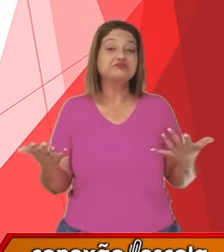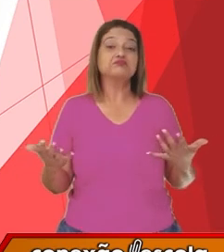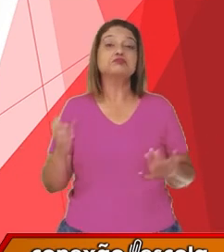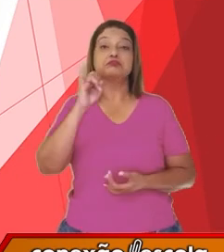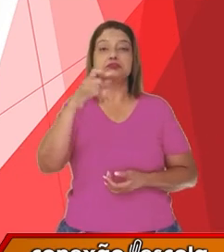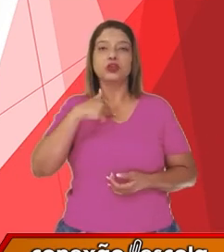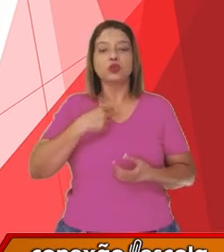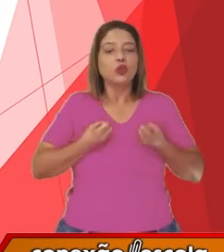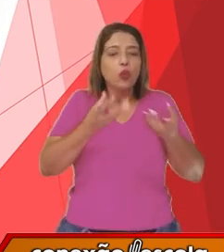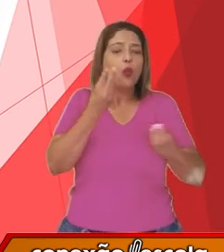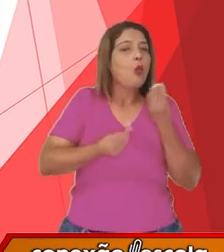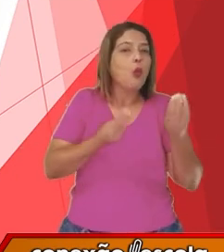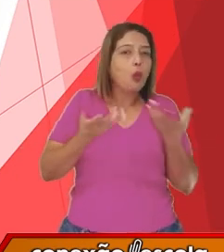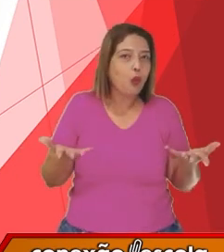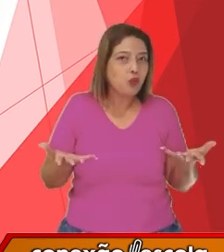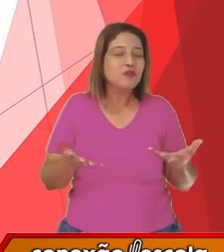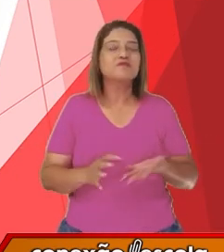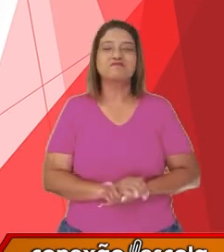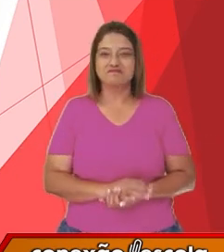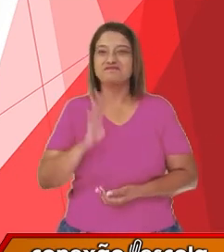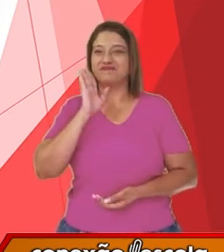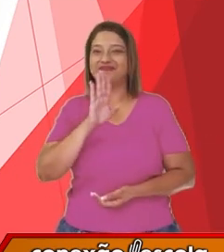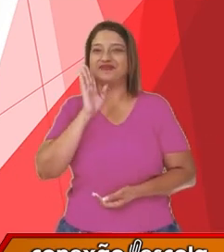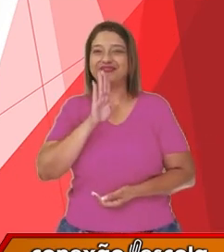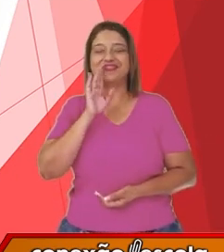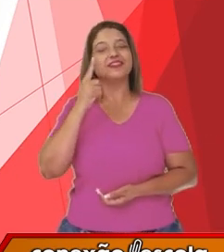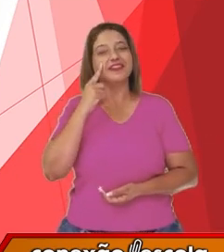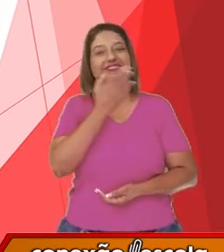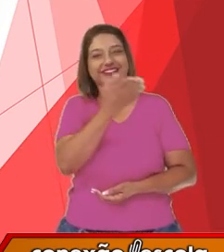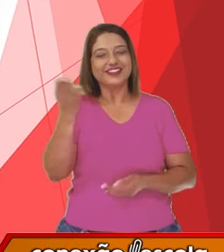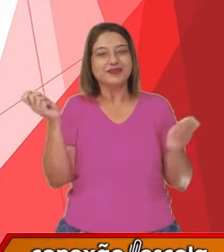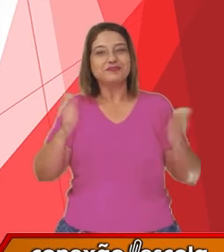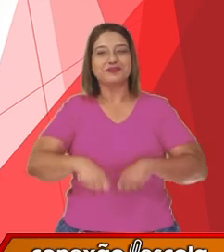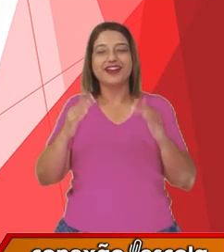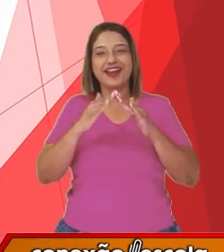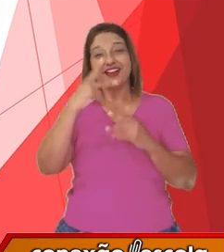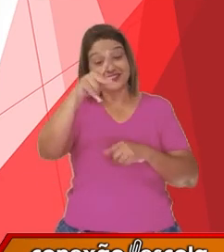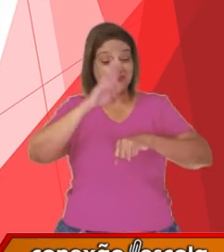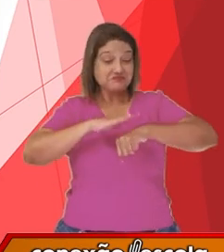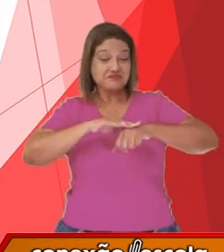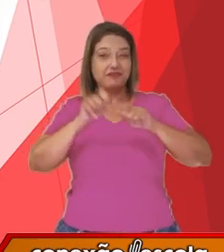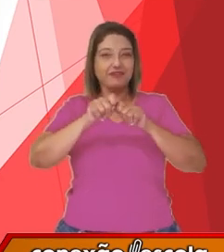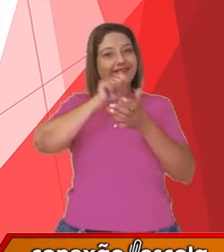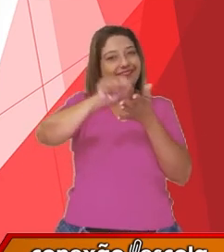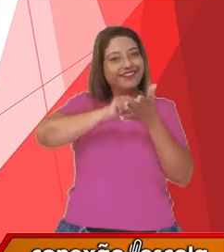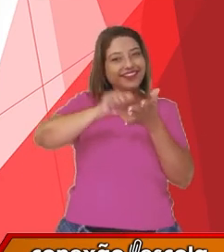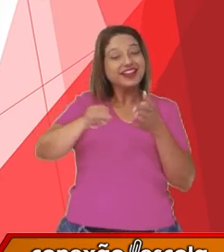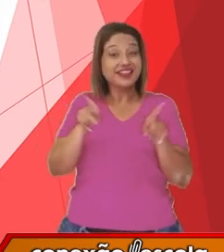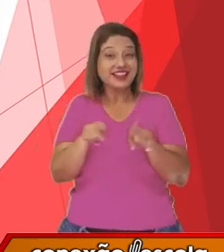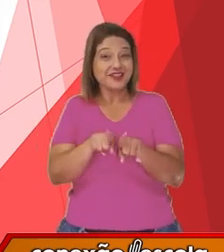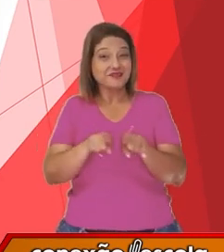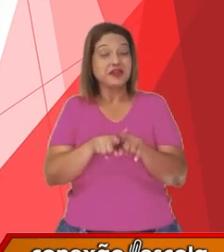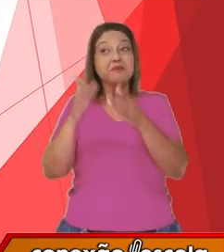fazer um poema. Legal, né? Tenta você aí de casa fazer um poema para mamãe, para o